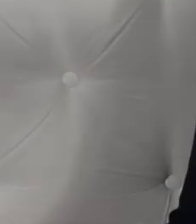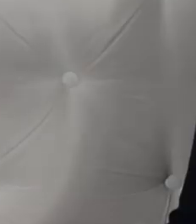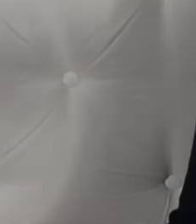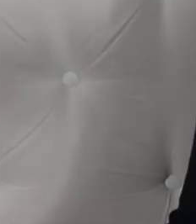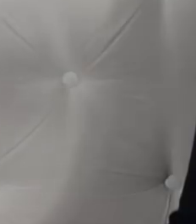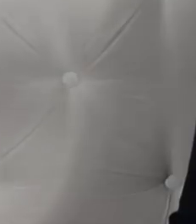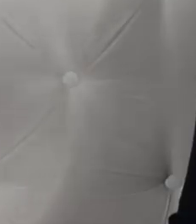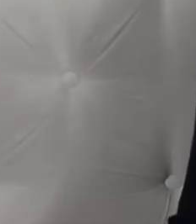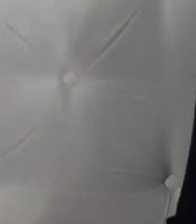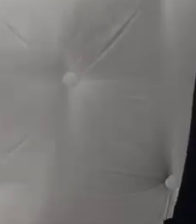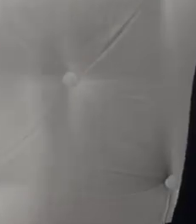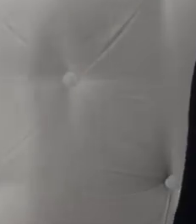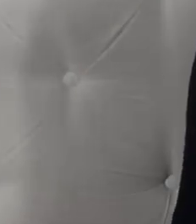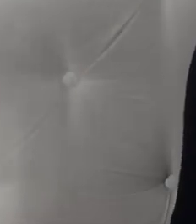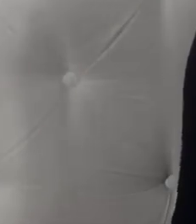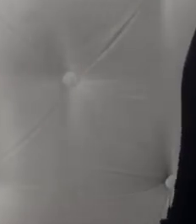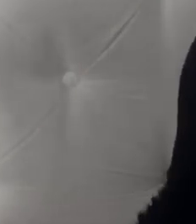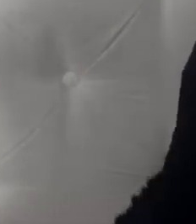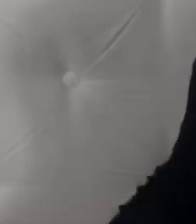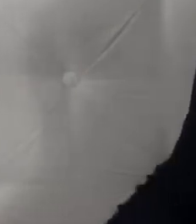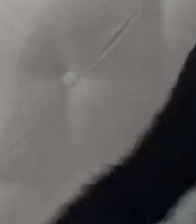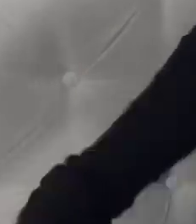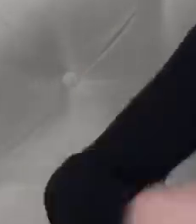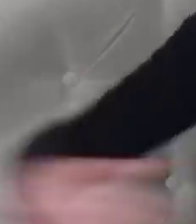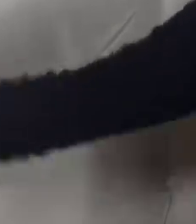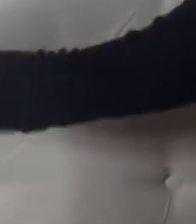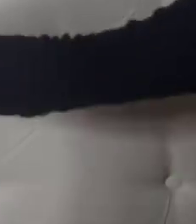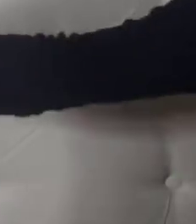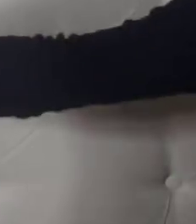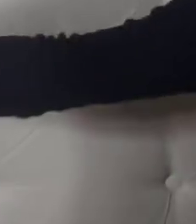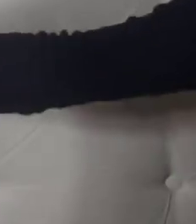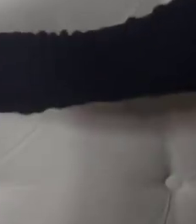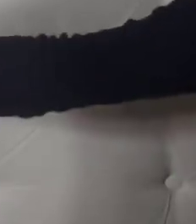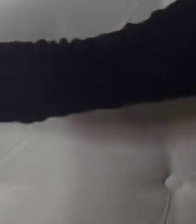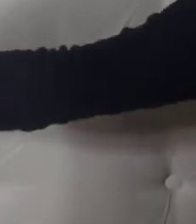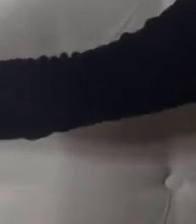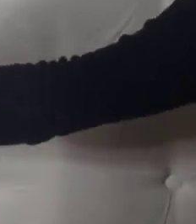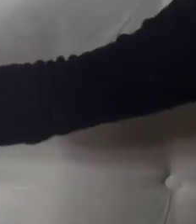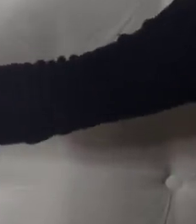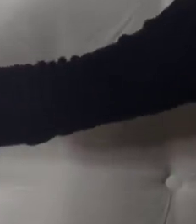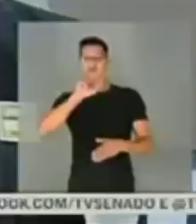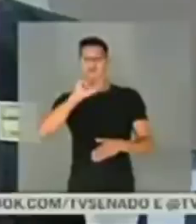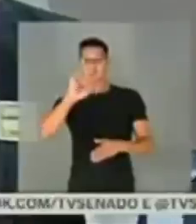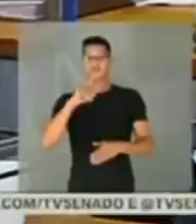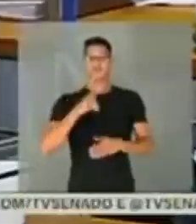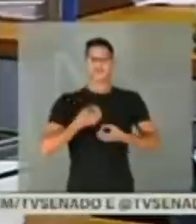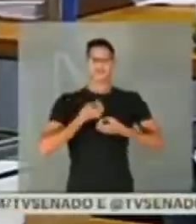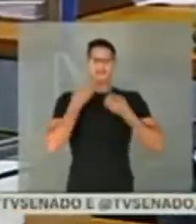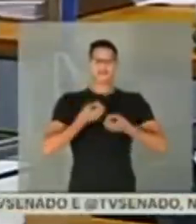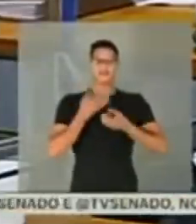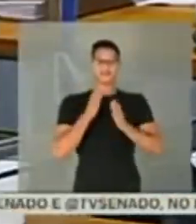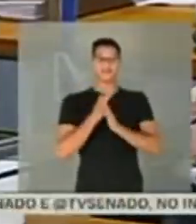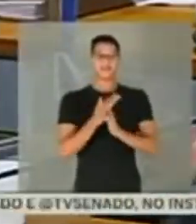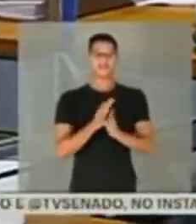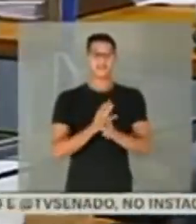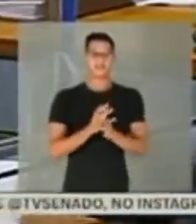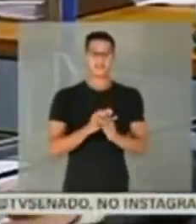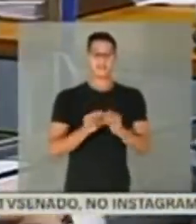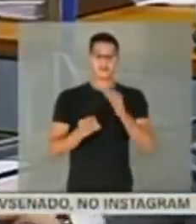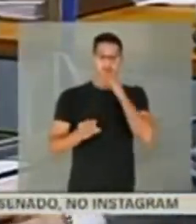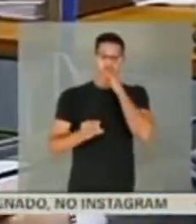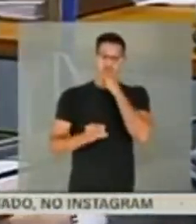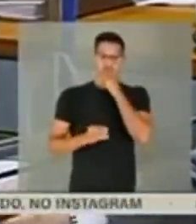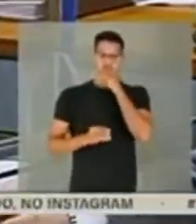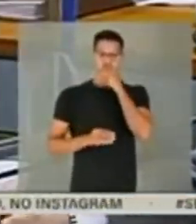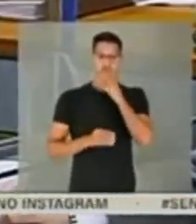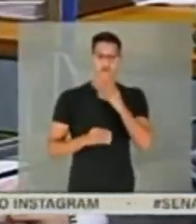palavras do Humberto Bosta, porque o que vem em seguida é puro suco de entretenimento. Teria como declinar